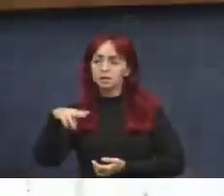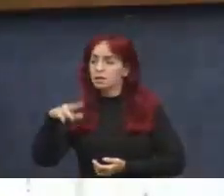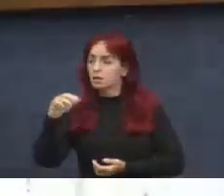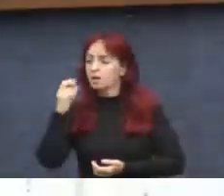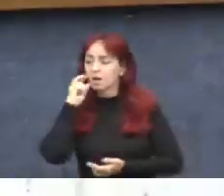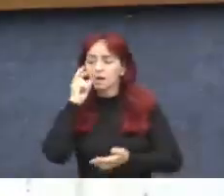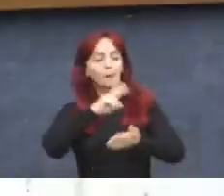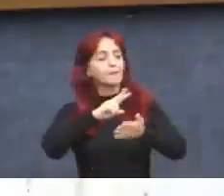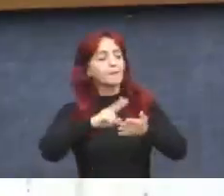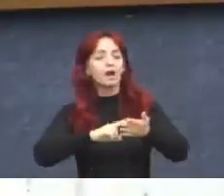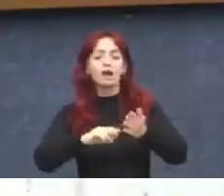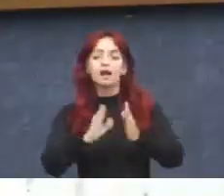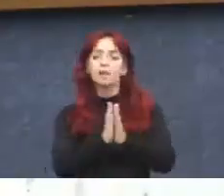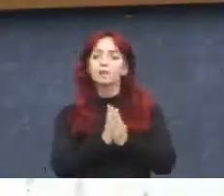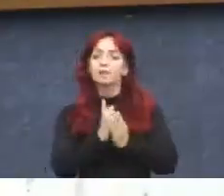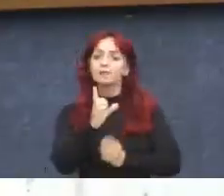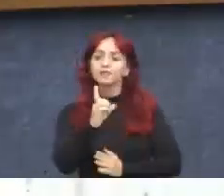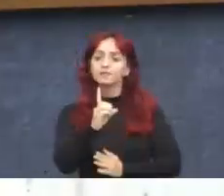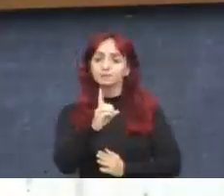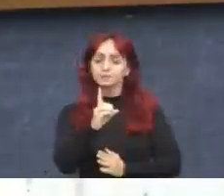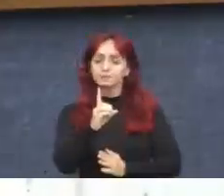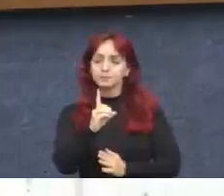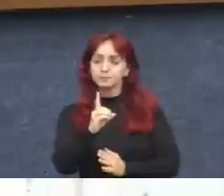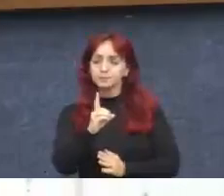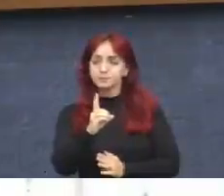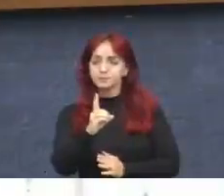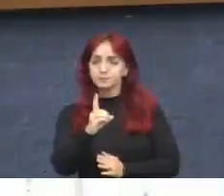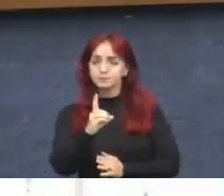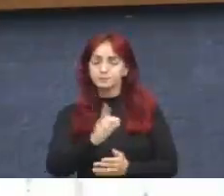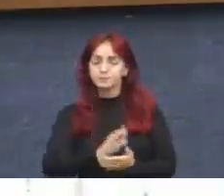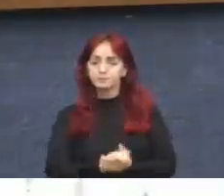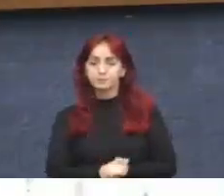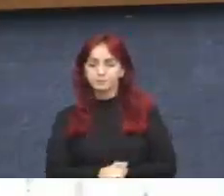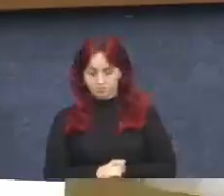a leitura de um versículo das Sagradas Escrituras.